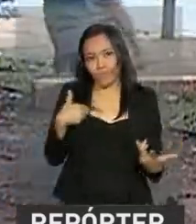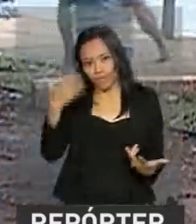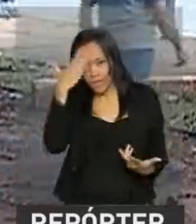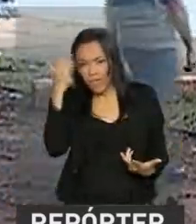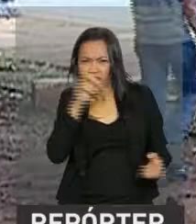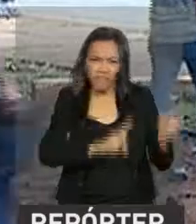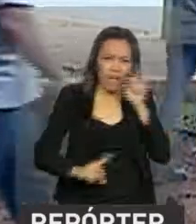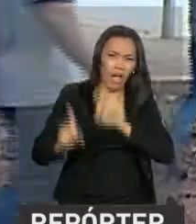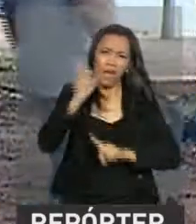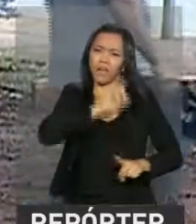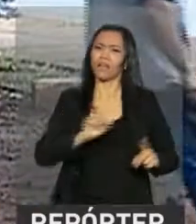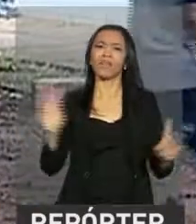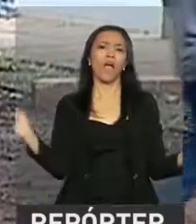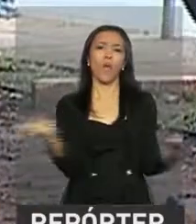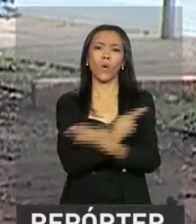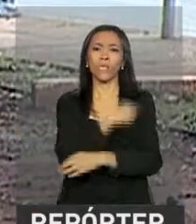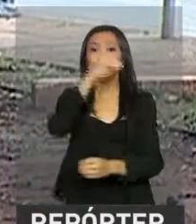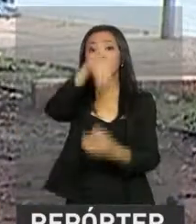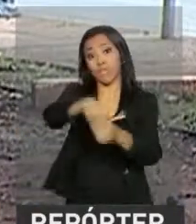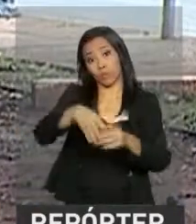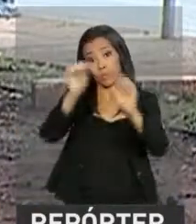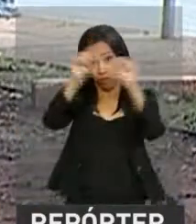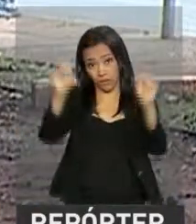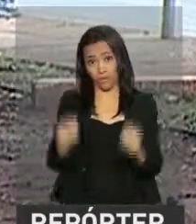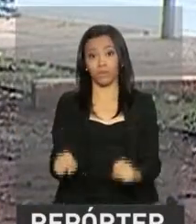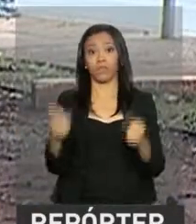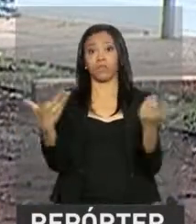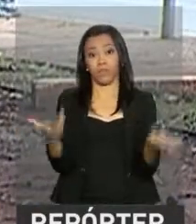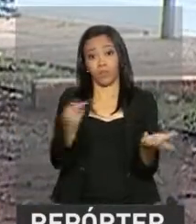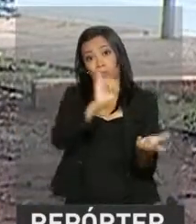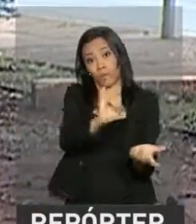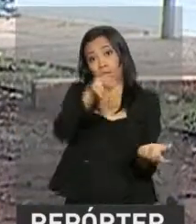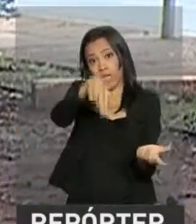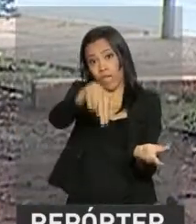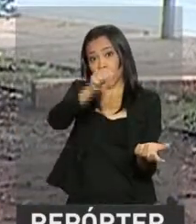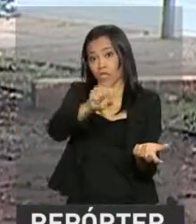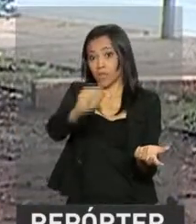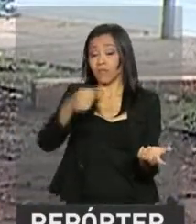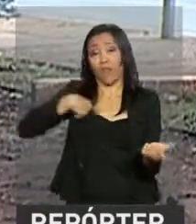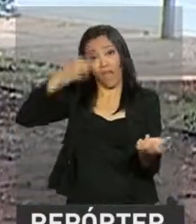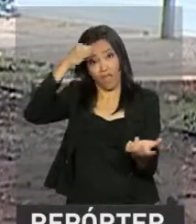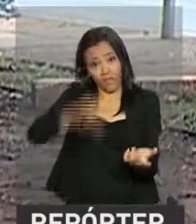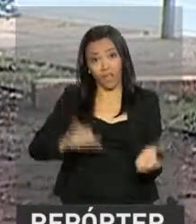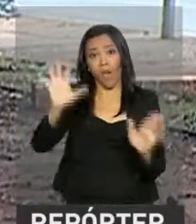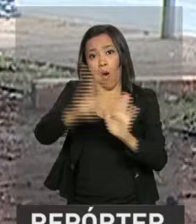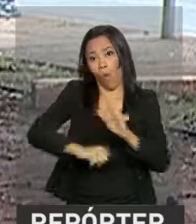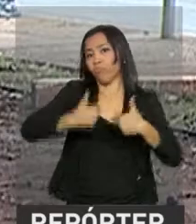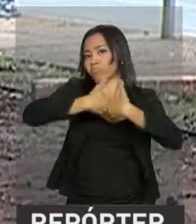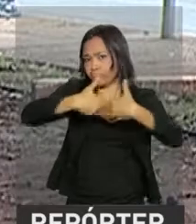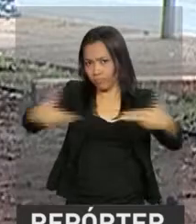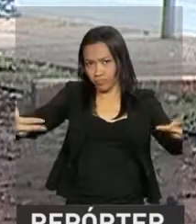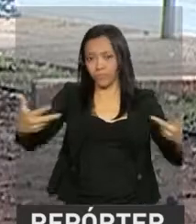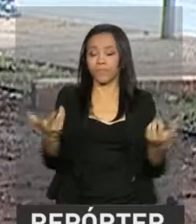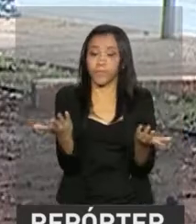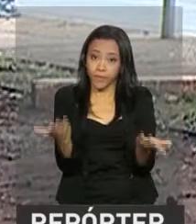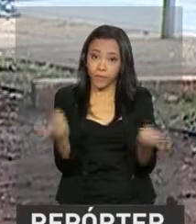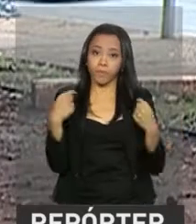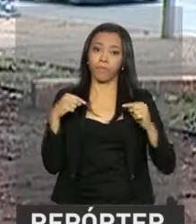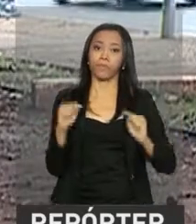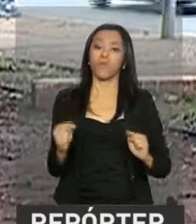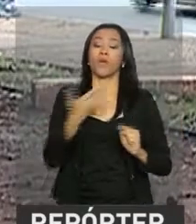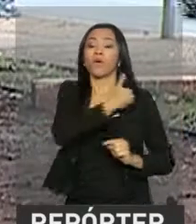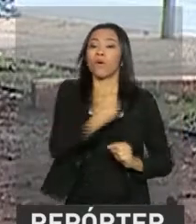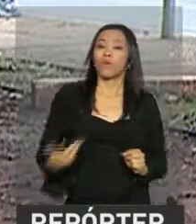falhas e vulnerabilidades no sistema para evitar aí a ação dos fraudadores. O governo federal estima que